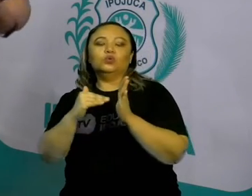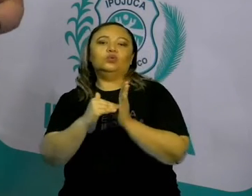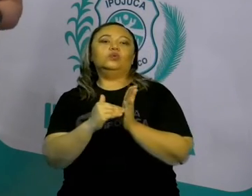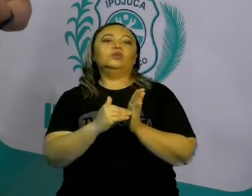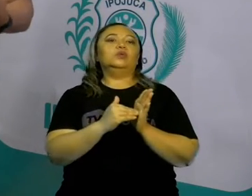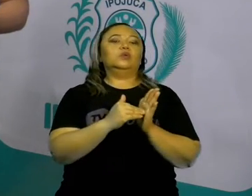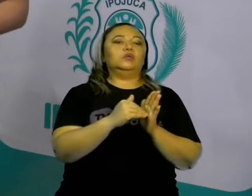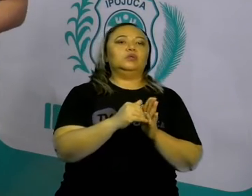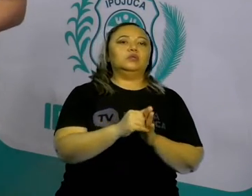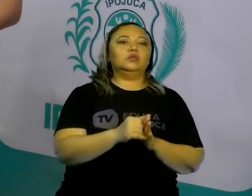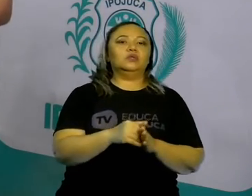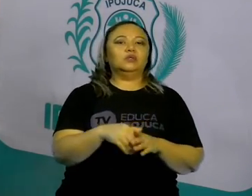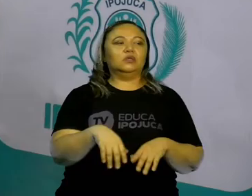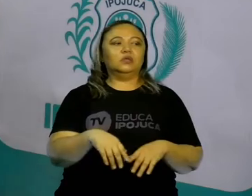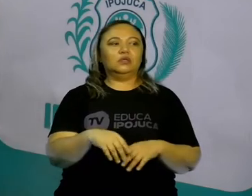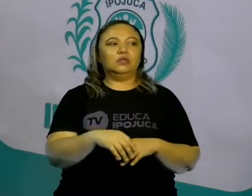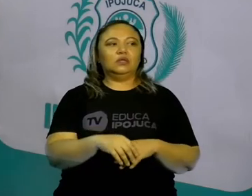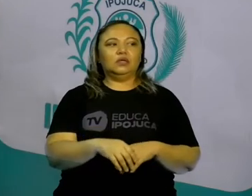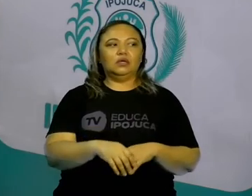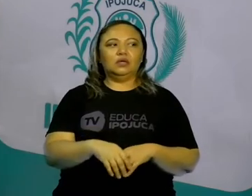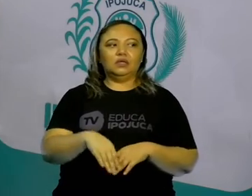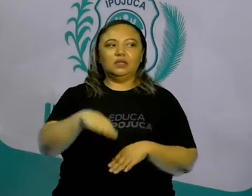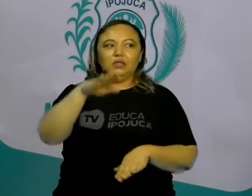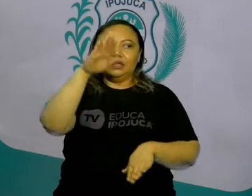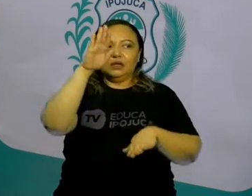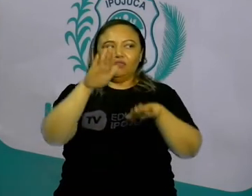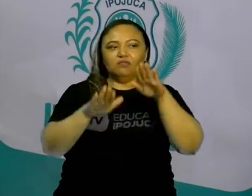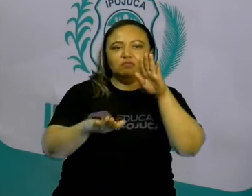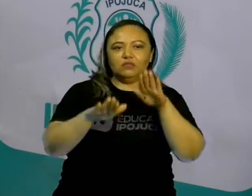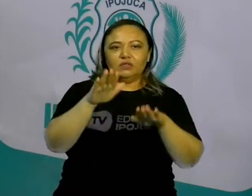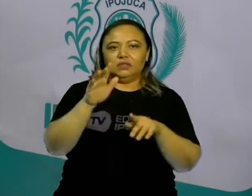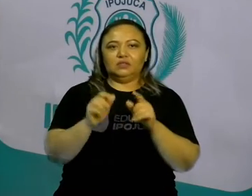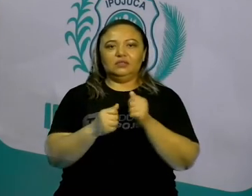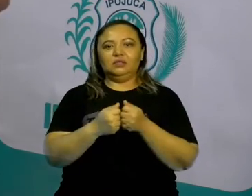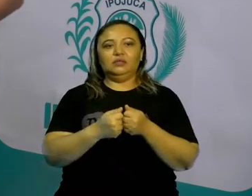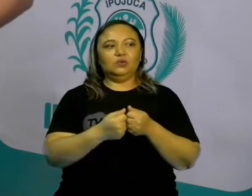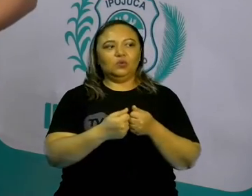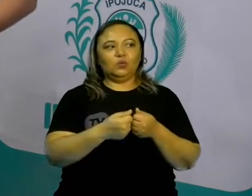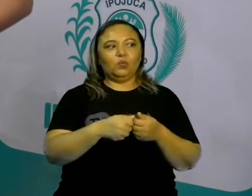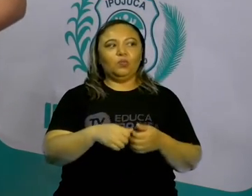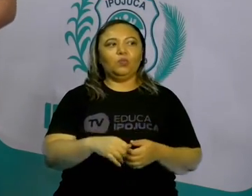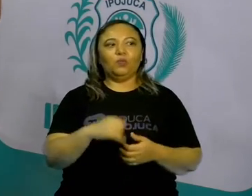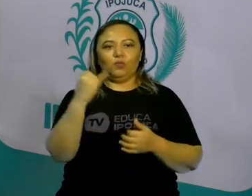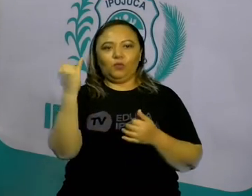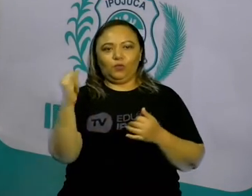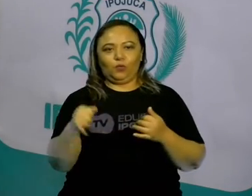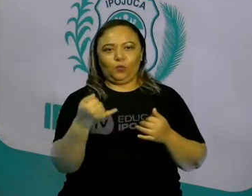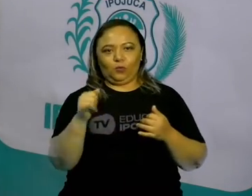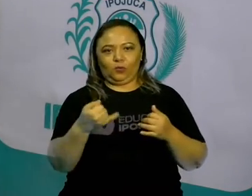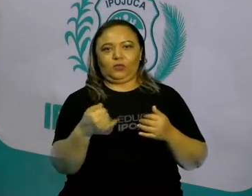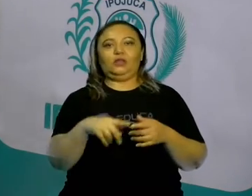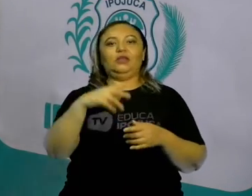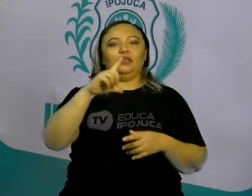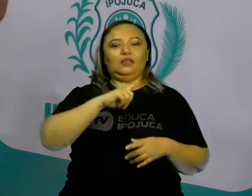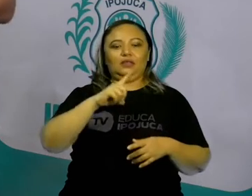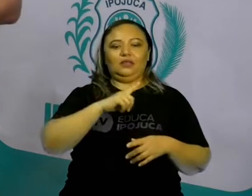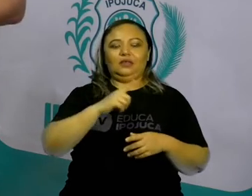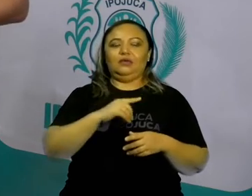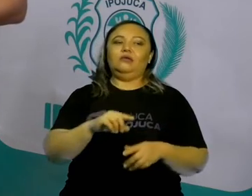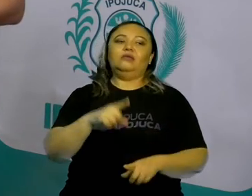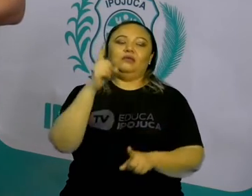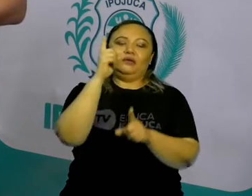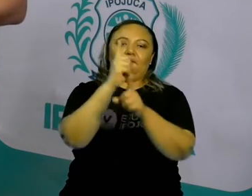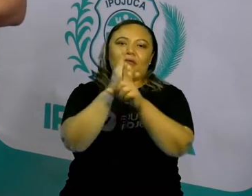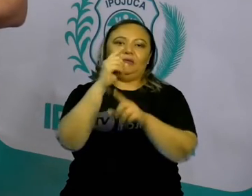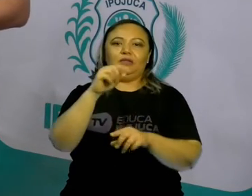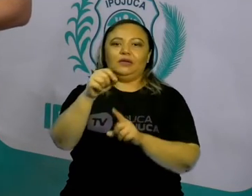e nós tem tá poder encontrar uma dessas bananas como nós temos 10 números a